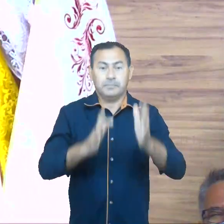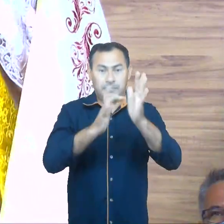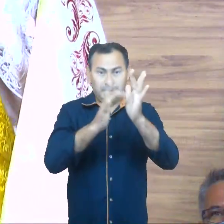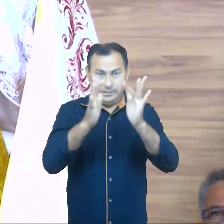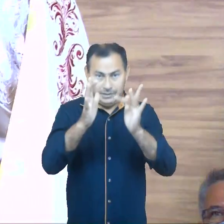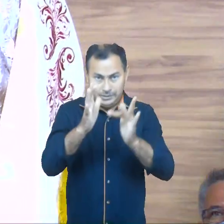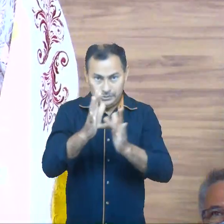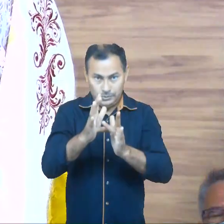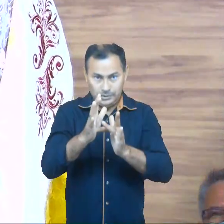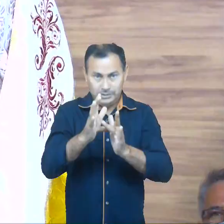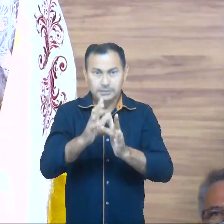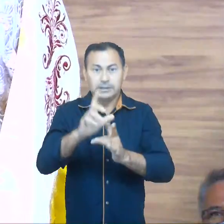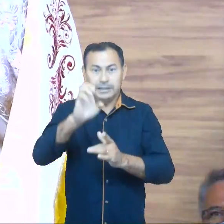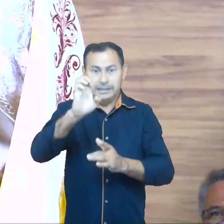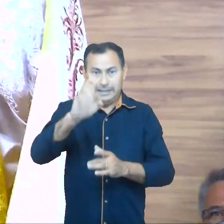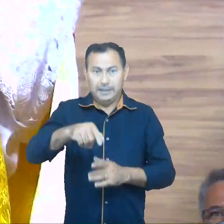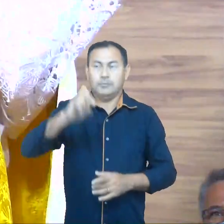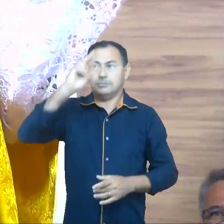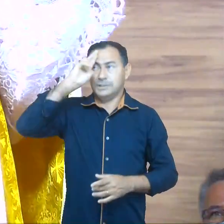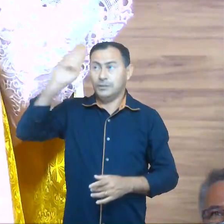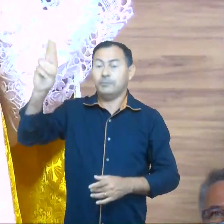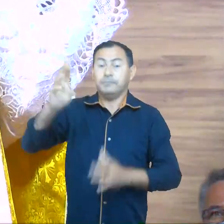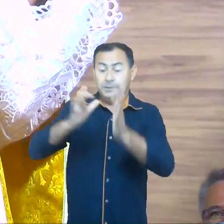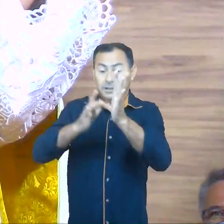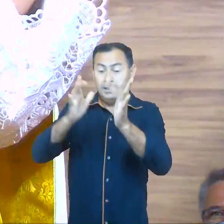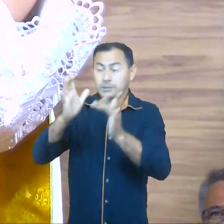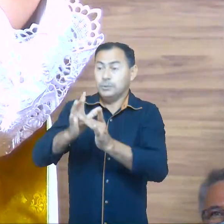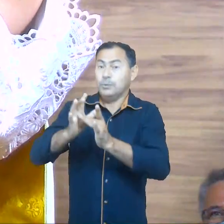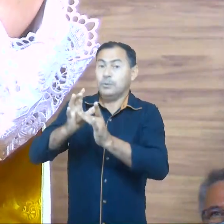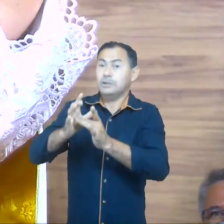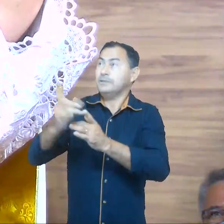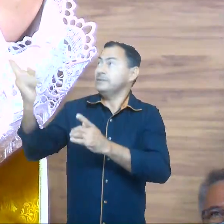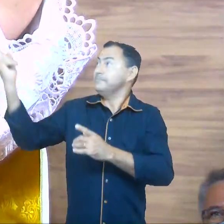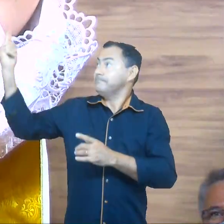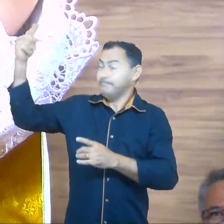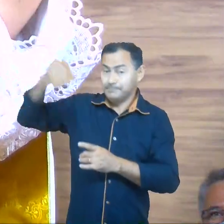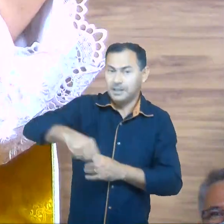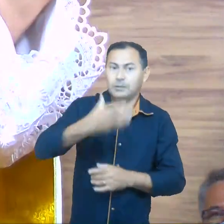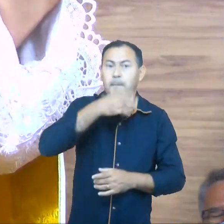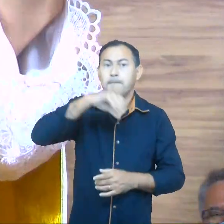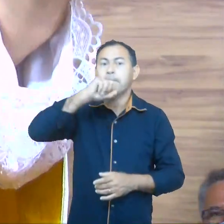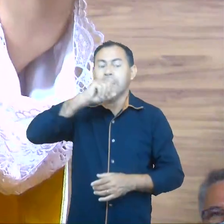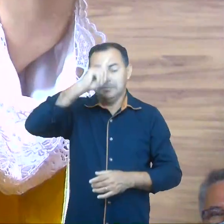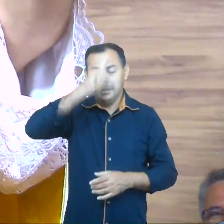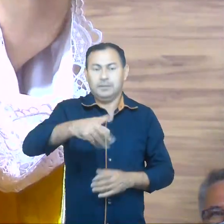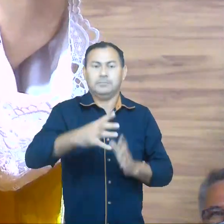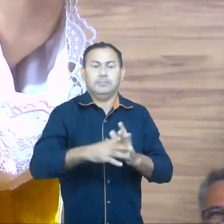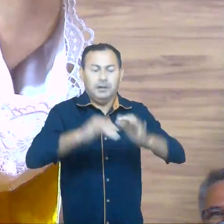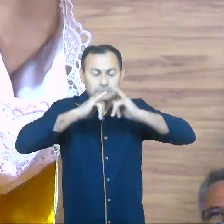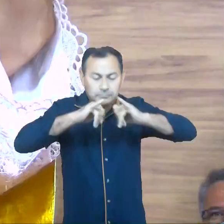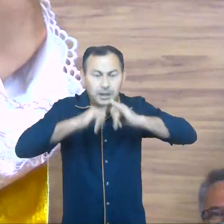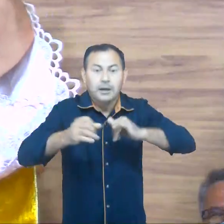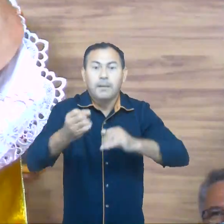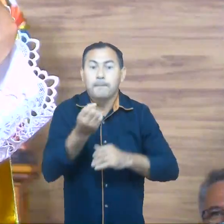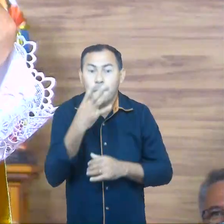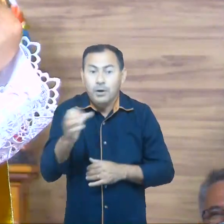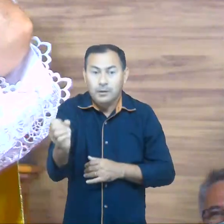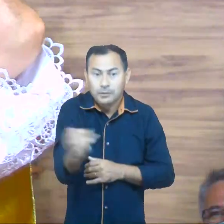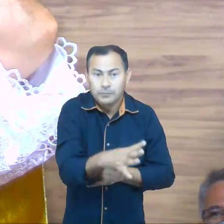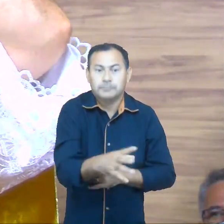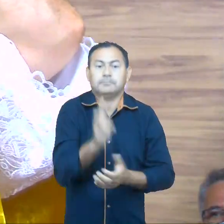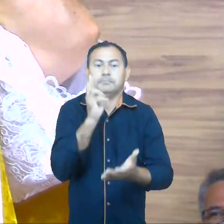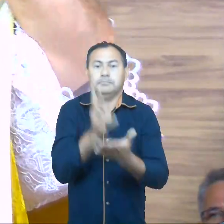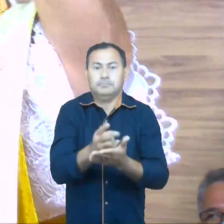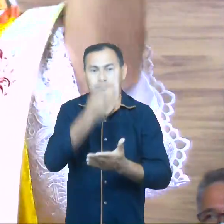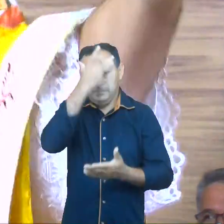Jesus é o Senhor. Ele é o enviado do Pai para proclamar a boa nova. Mesmo